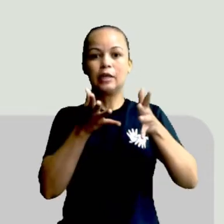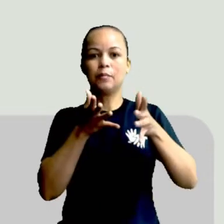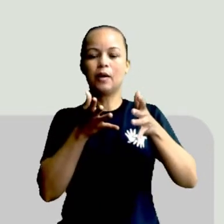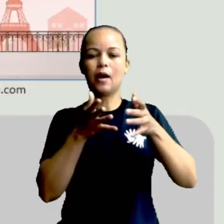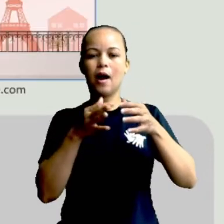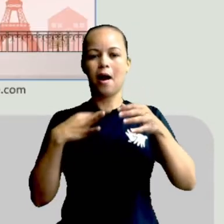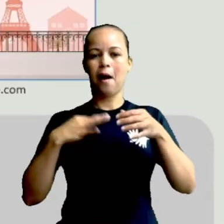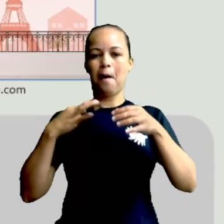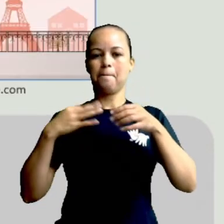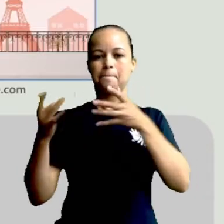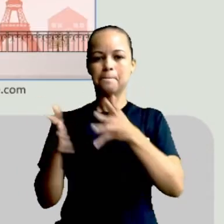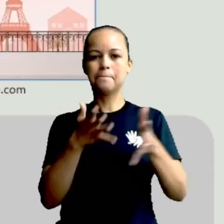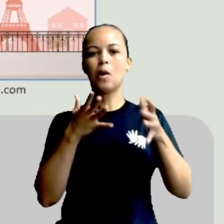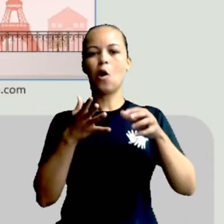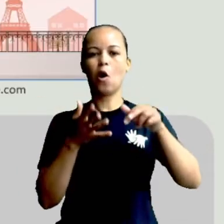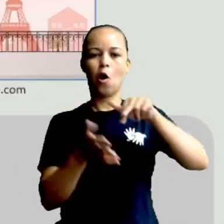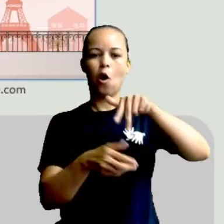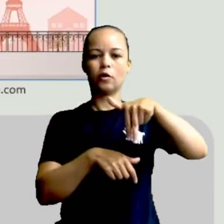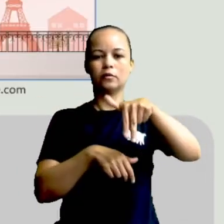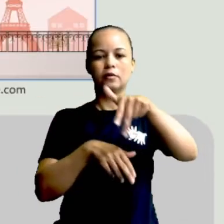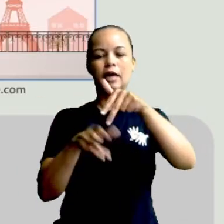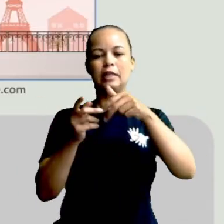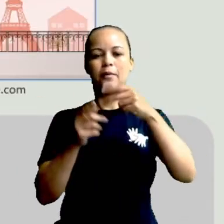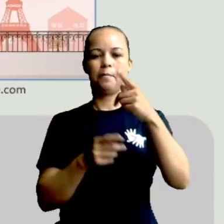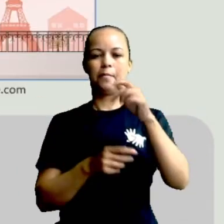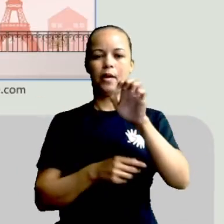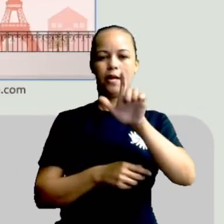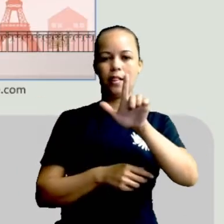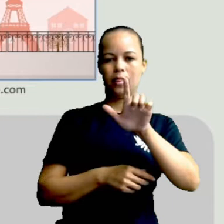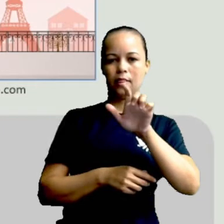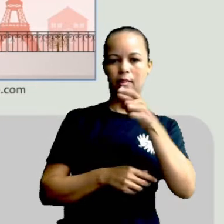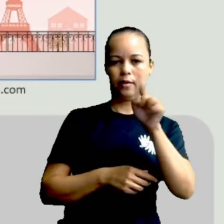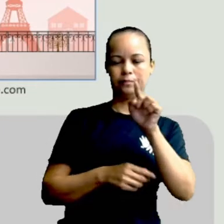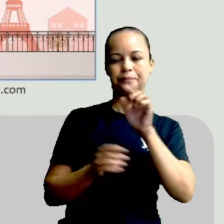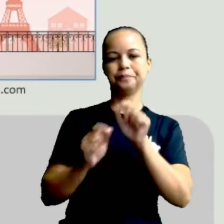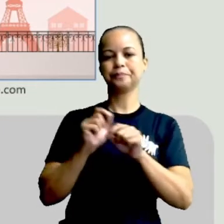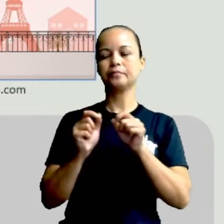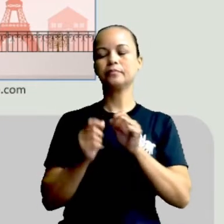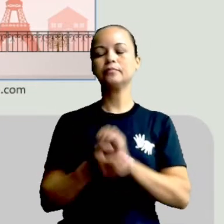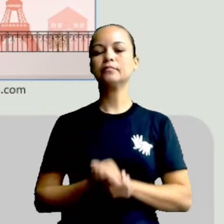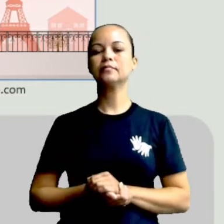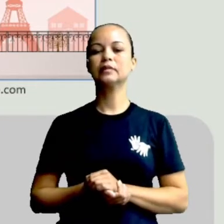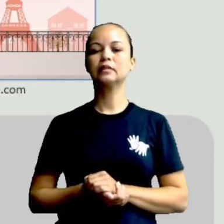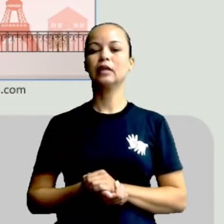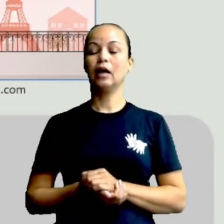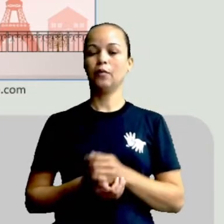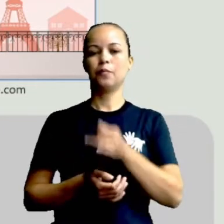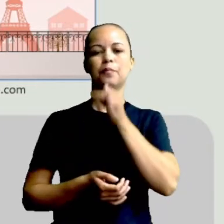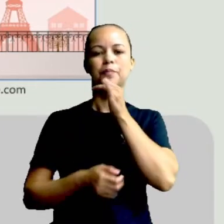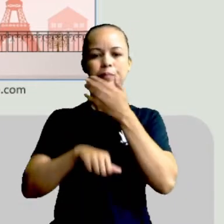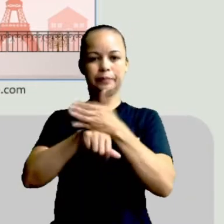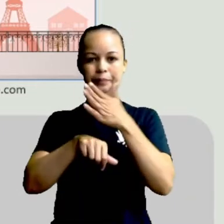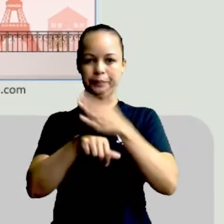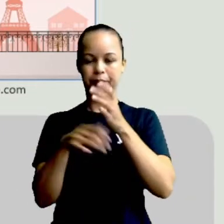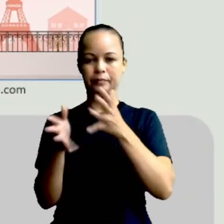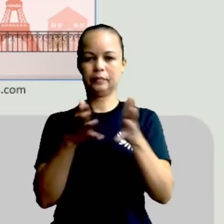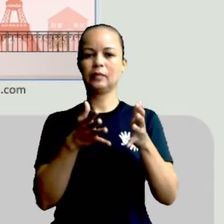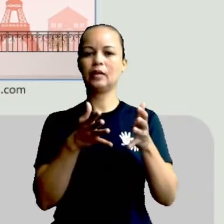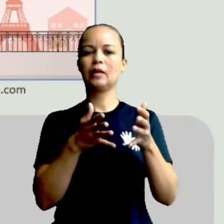de Pelé e o exemplo bem prático aí frango à parmegiana